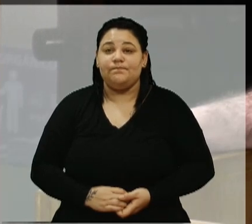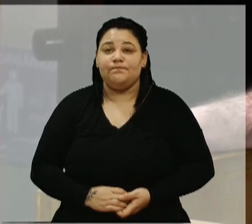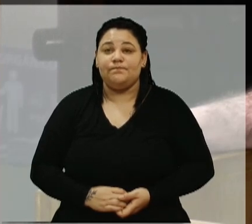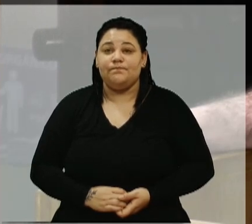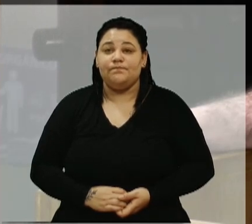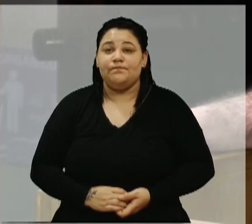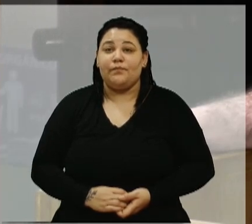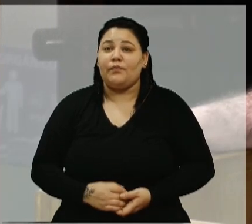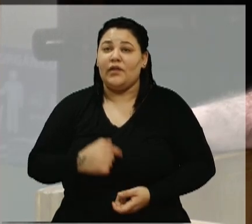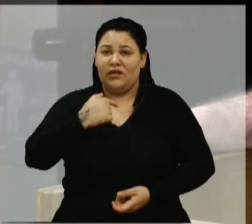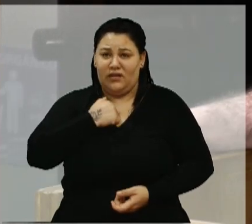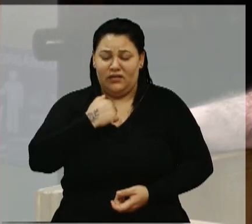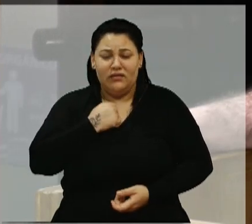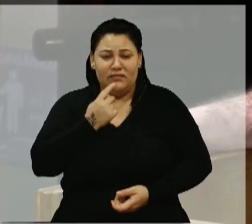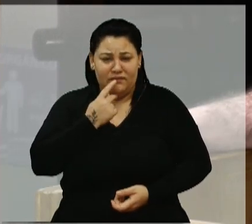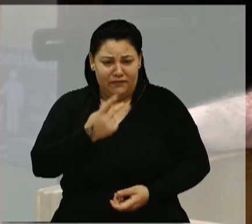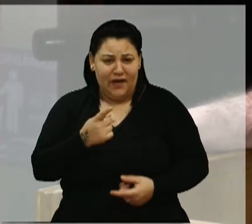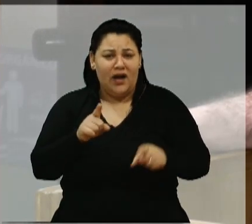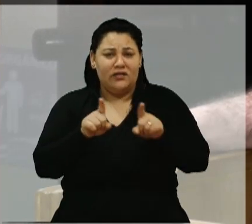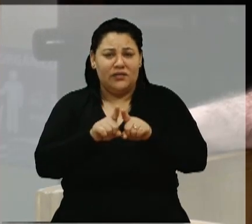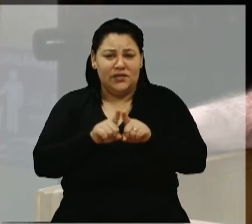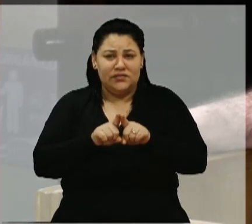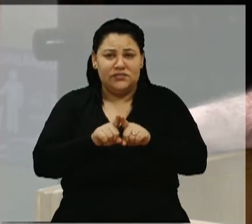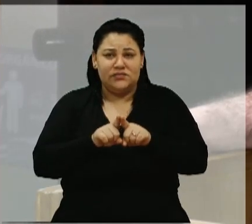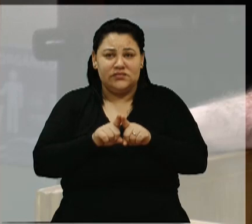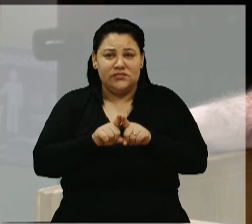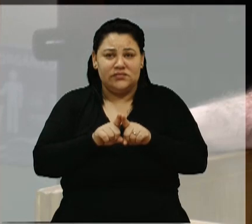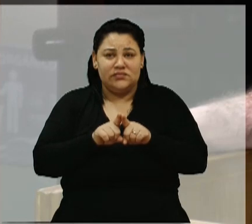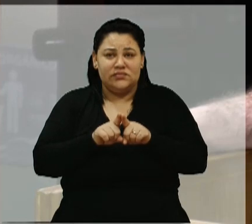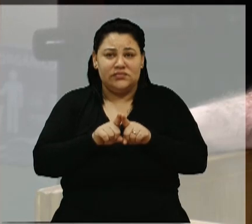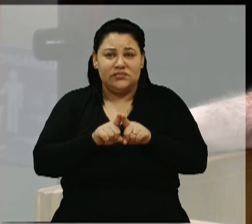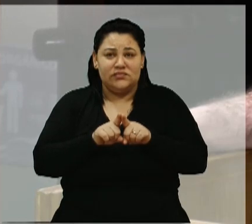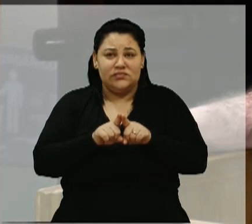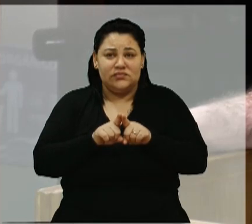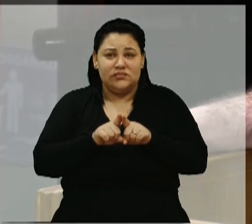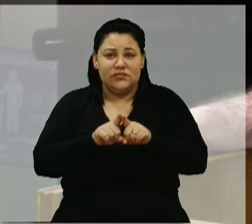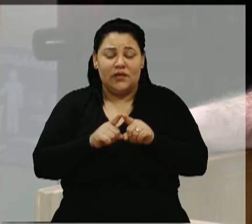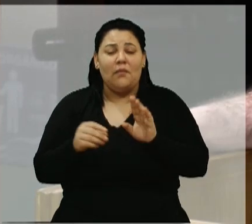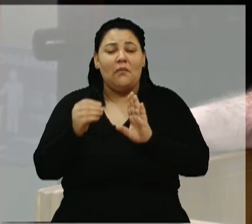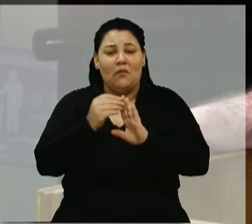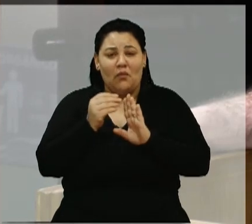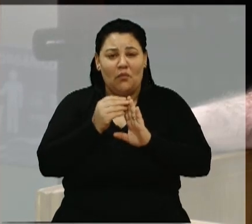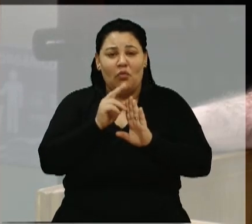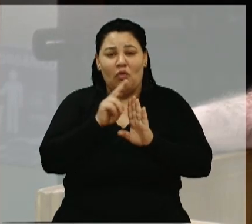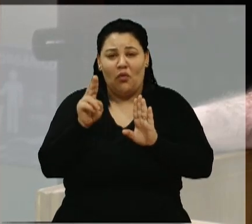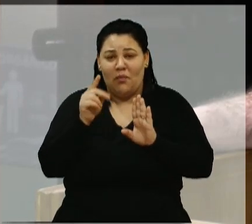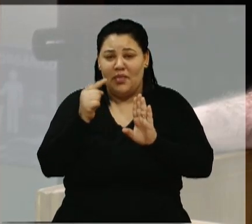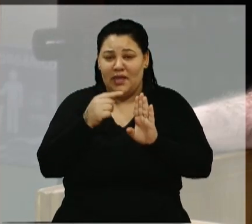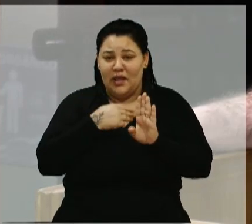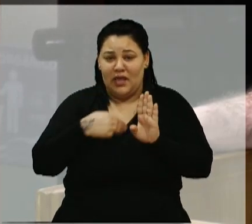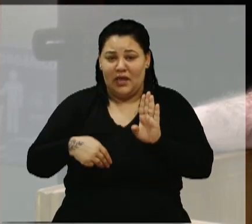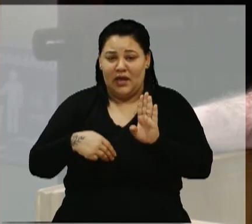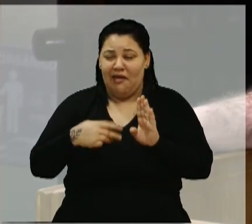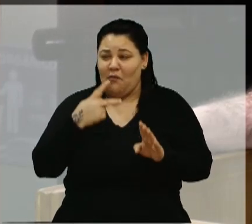Ouso a dizer, e podemos intitulá-lo, de, no mínimo,